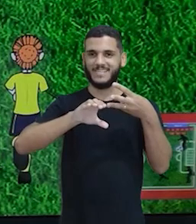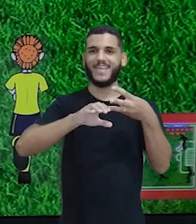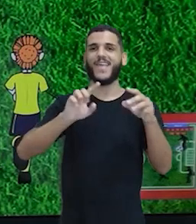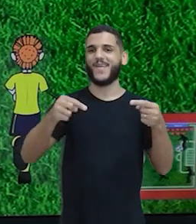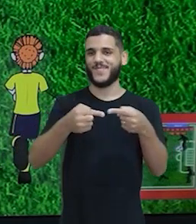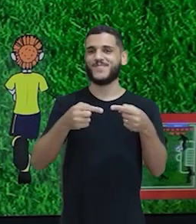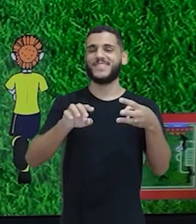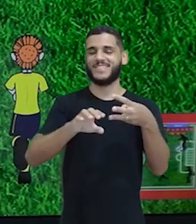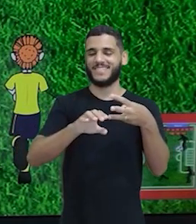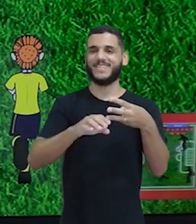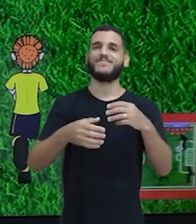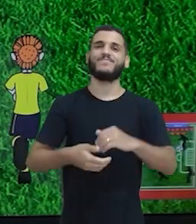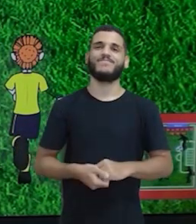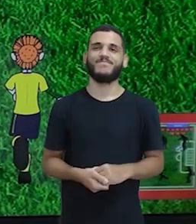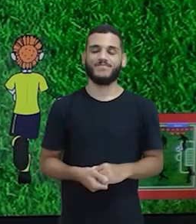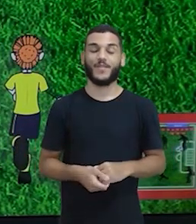agora